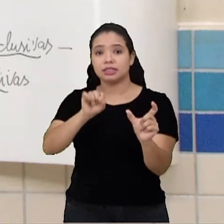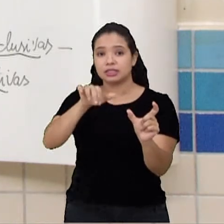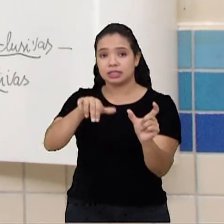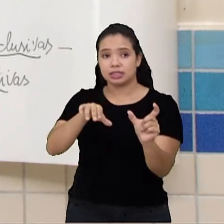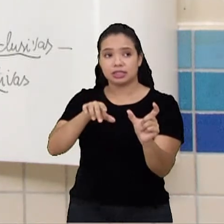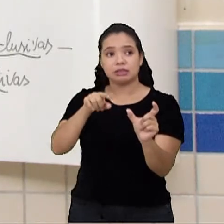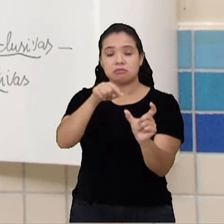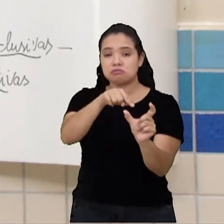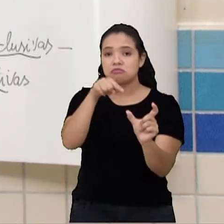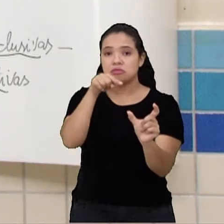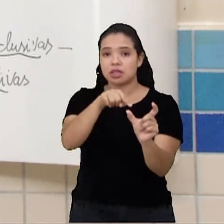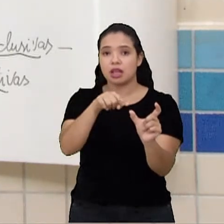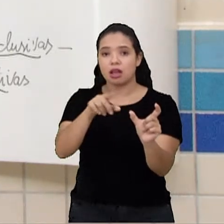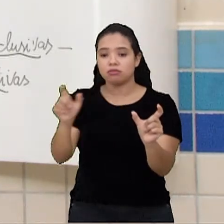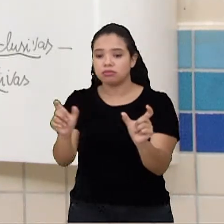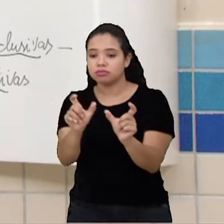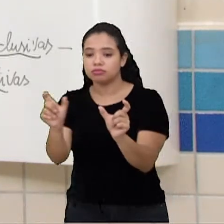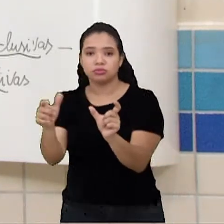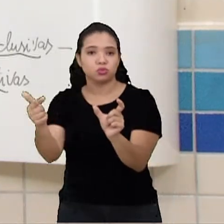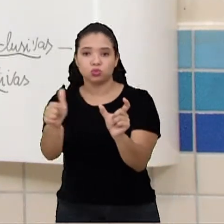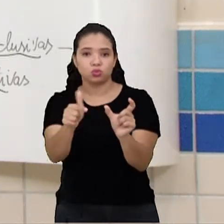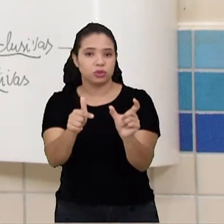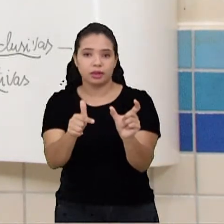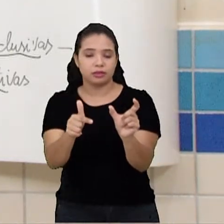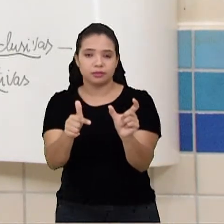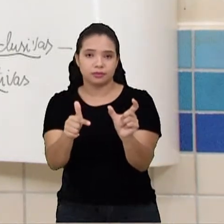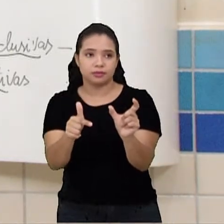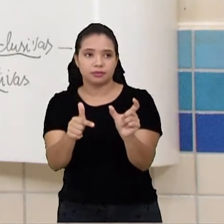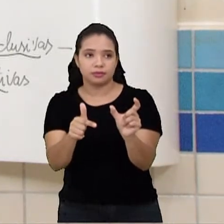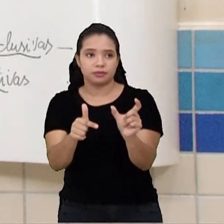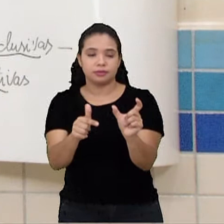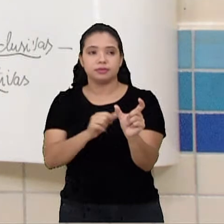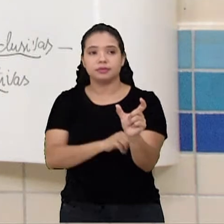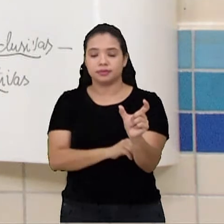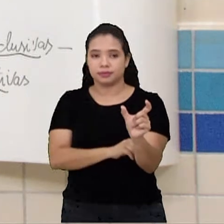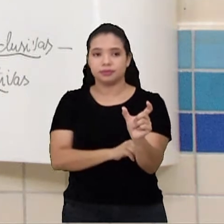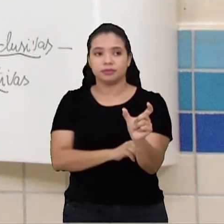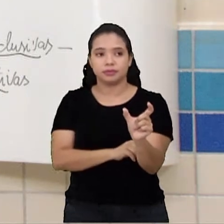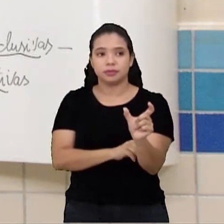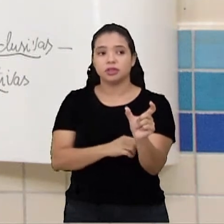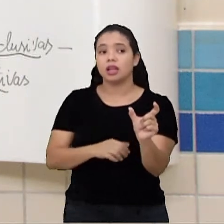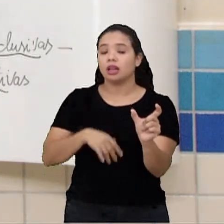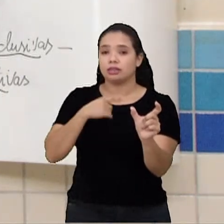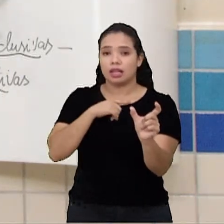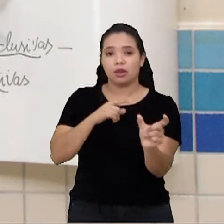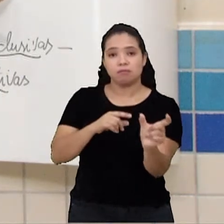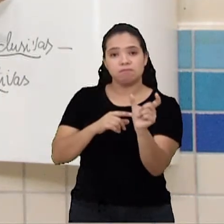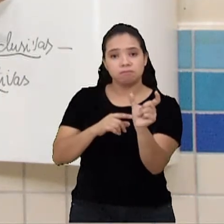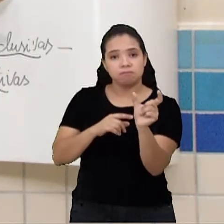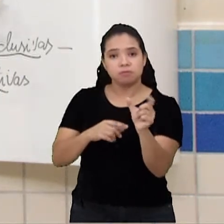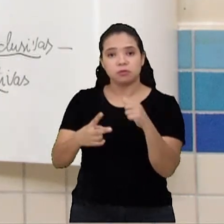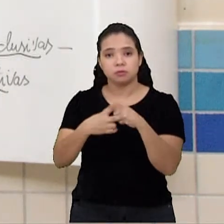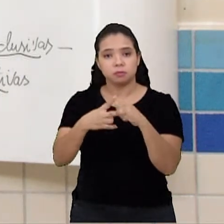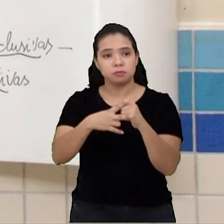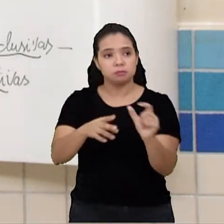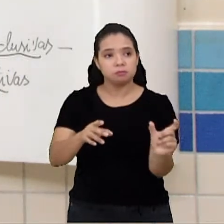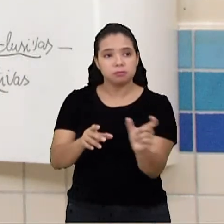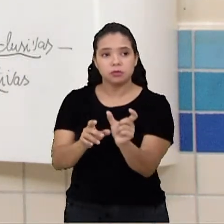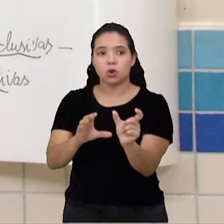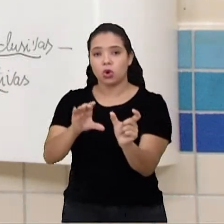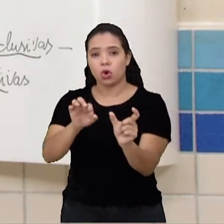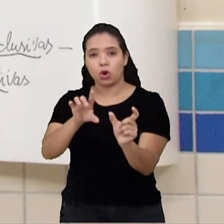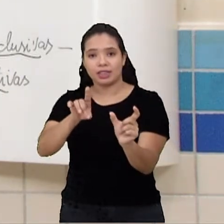não apresenta conjunções, é sem conjunção, tá? E eu tenho a oração coordenada sindética, quando